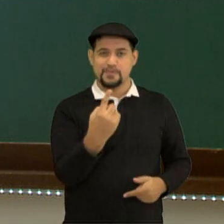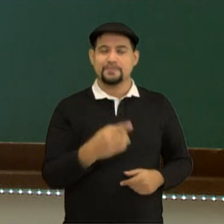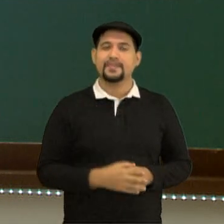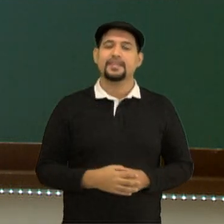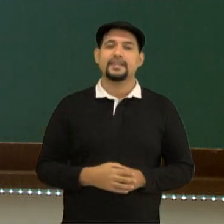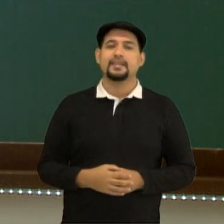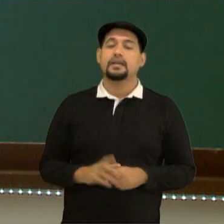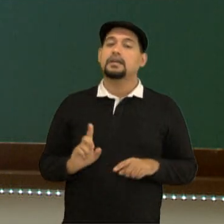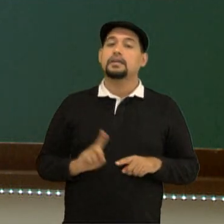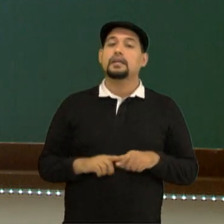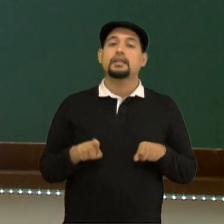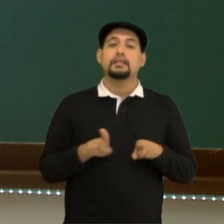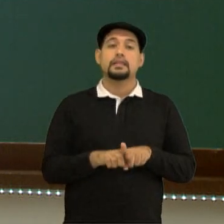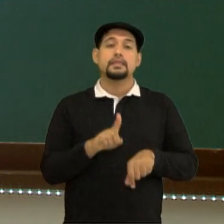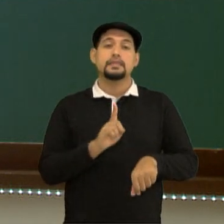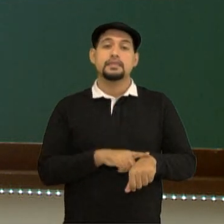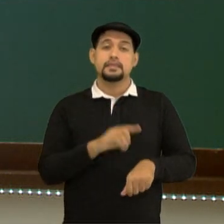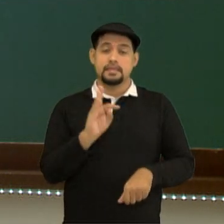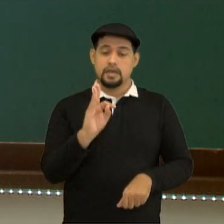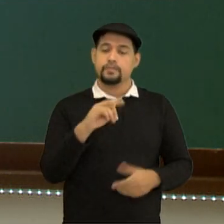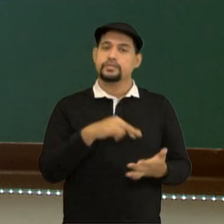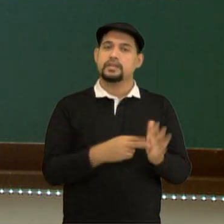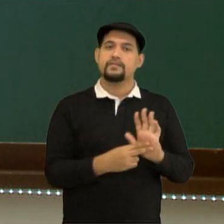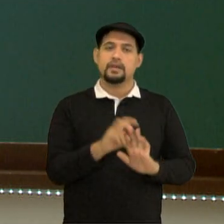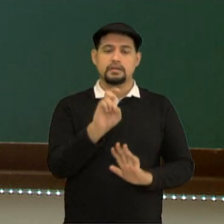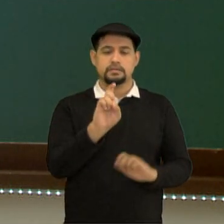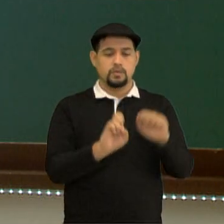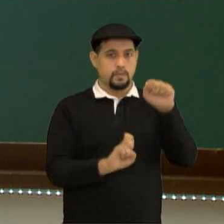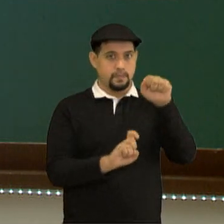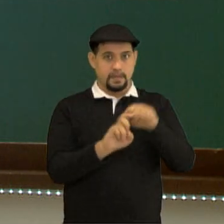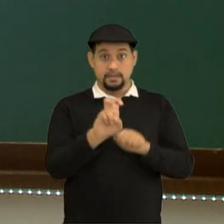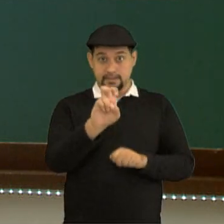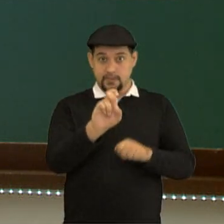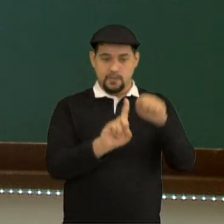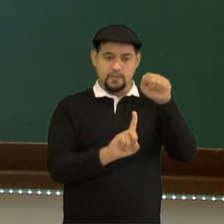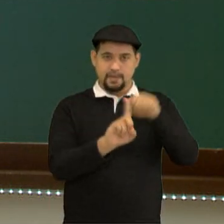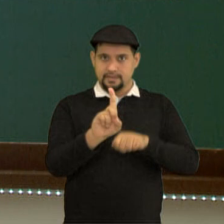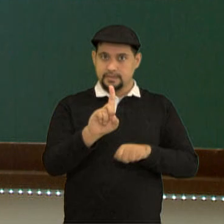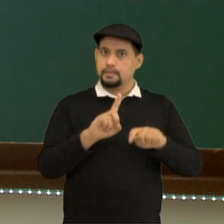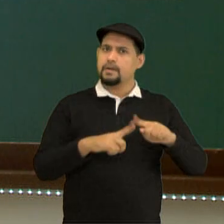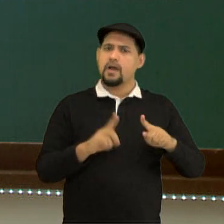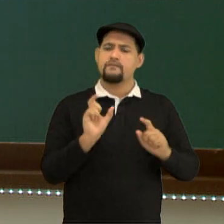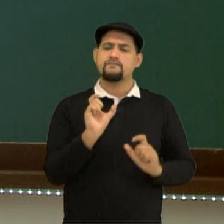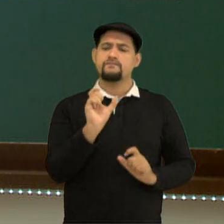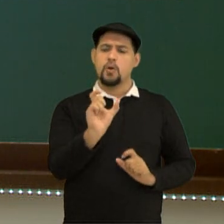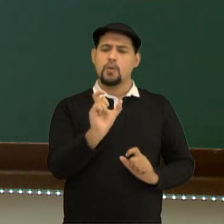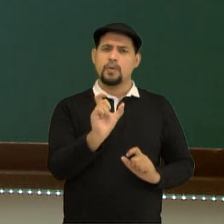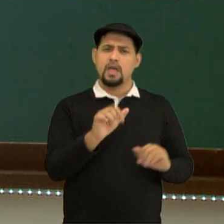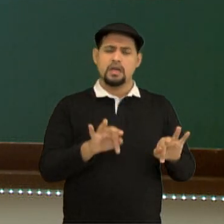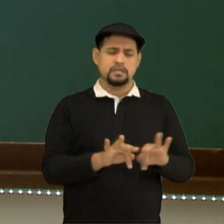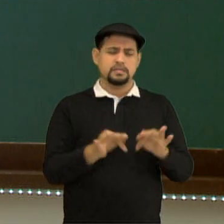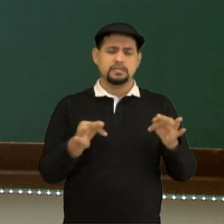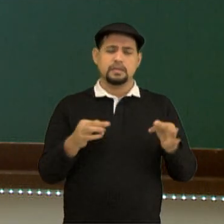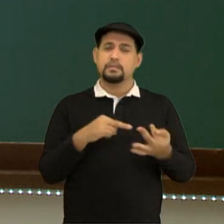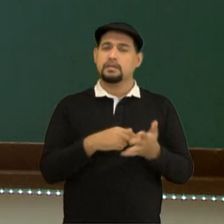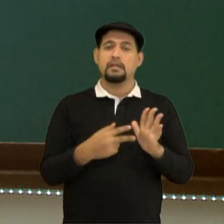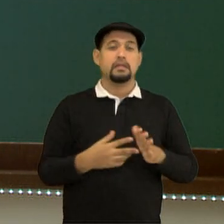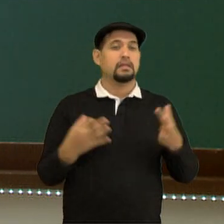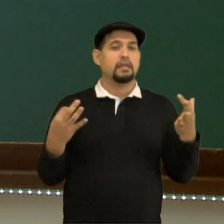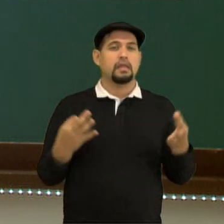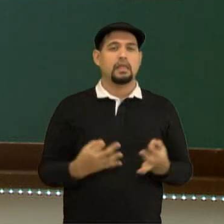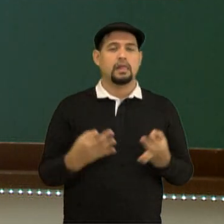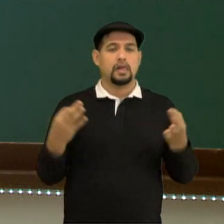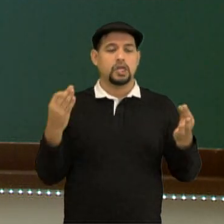o tempo, 5 meses. Tranquilo? Agora, a fórmula que está mais simples de eu calcular é exatamente a